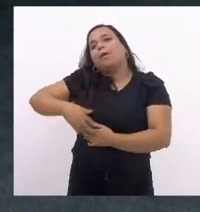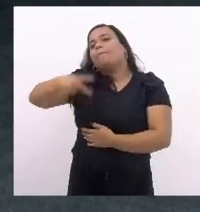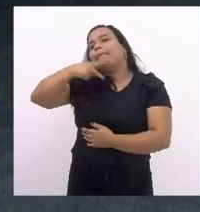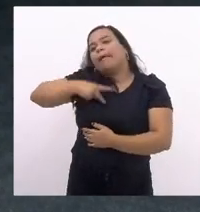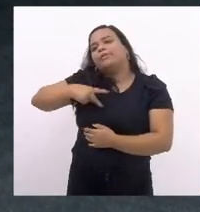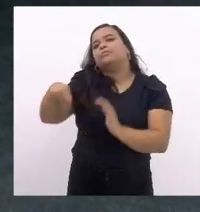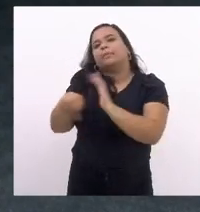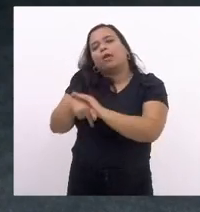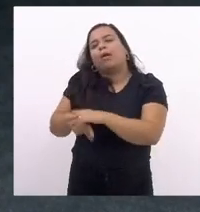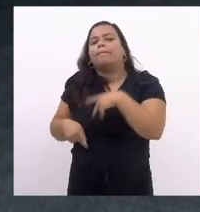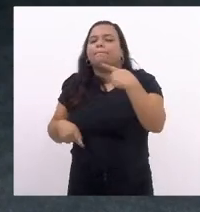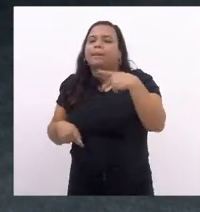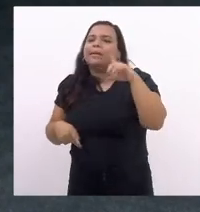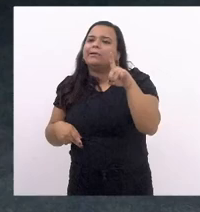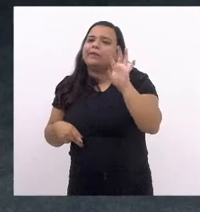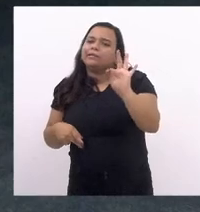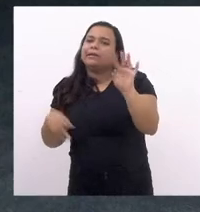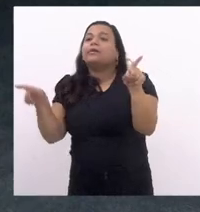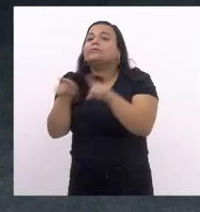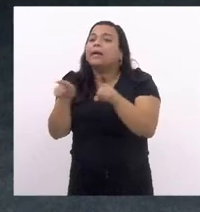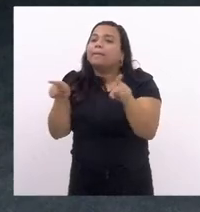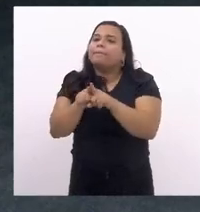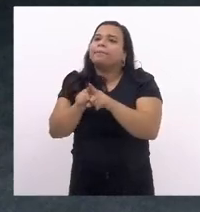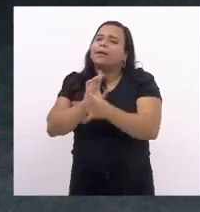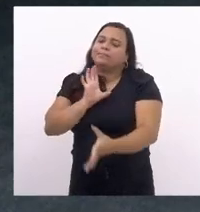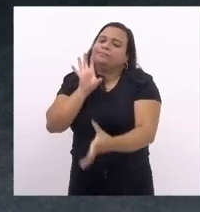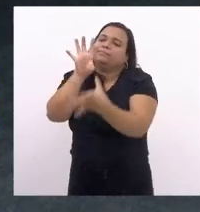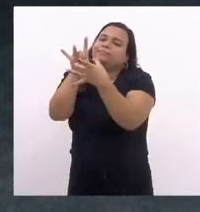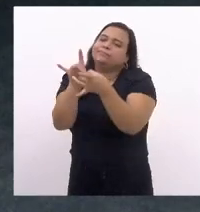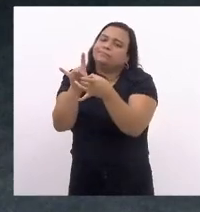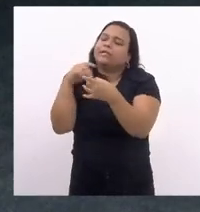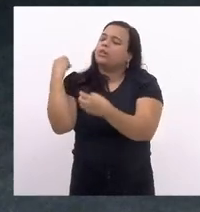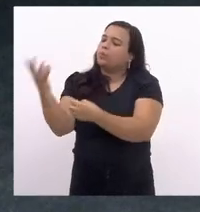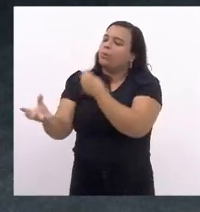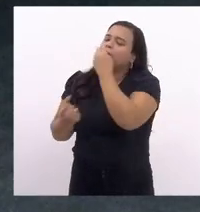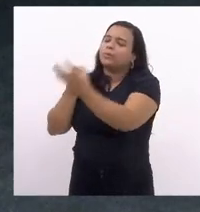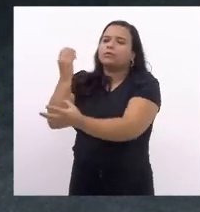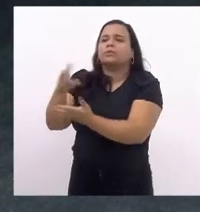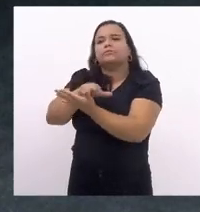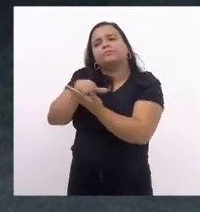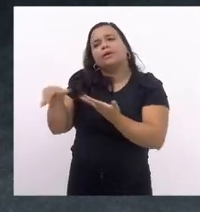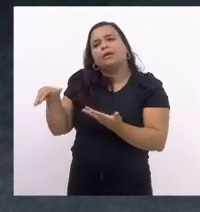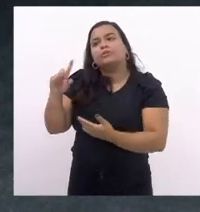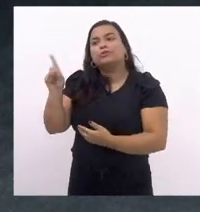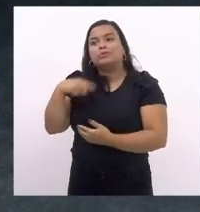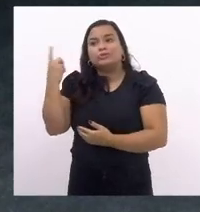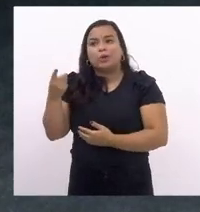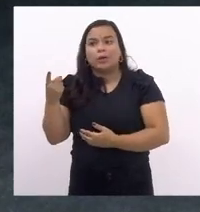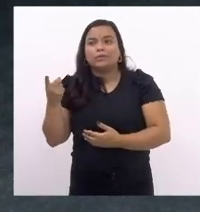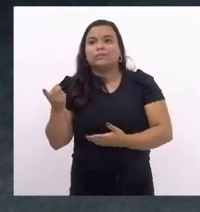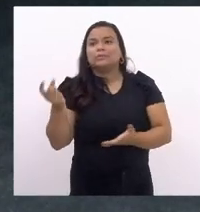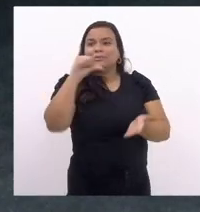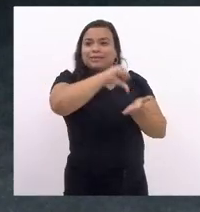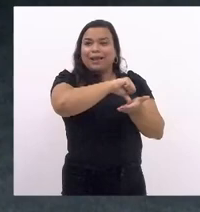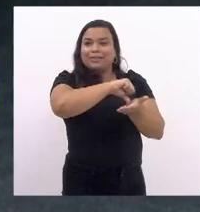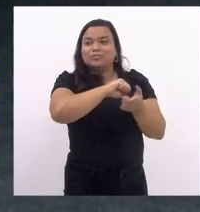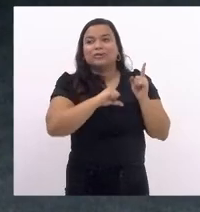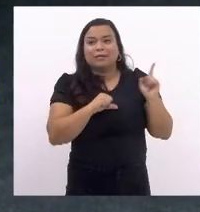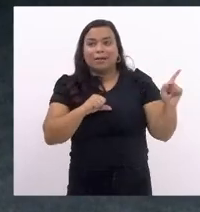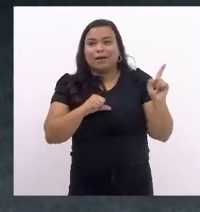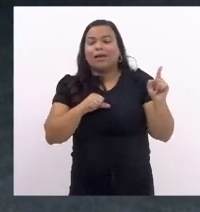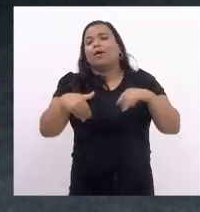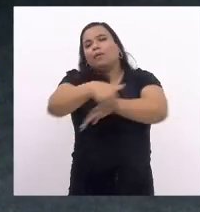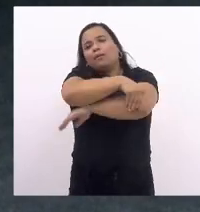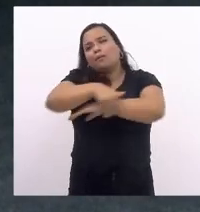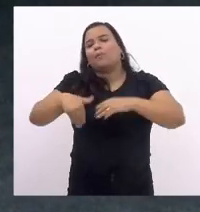PDT, também está fazendo parte dessa corrente de doação. E lá na nossa sede, na Rua do Teatro, nas proximidades